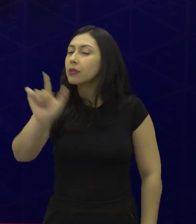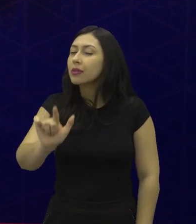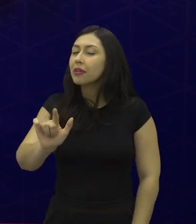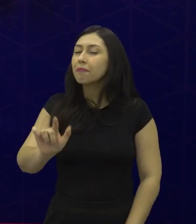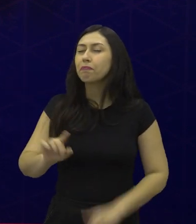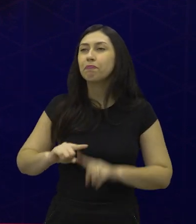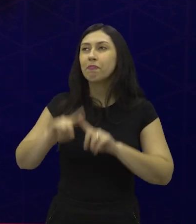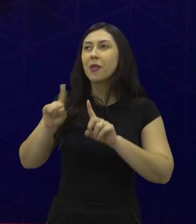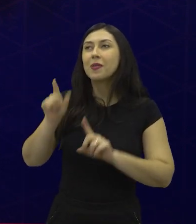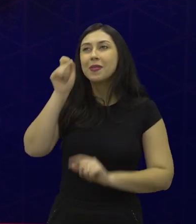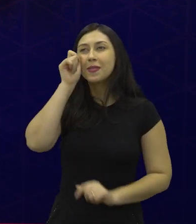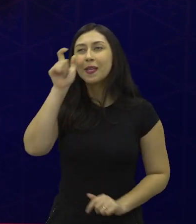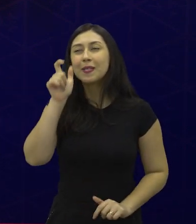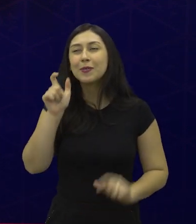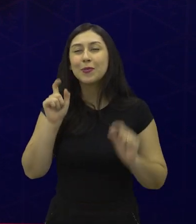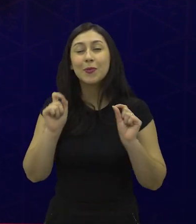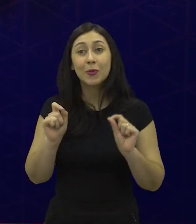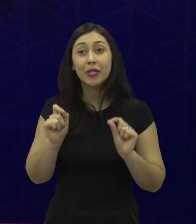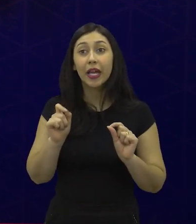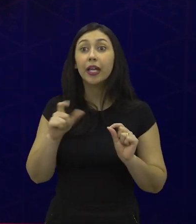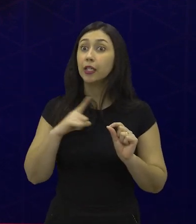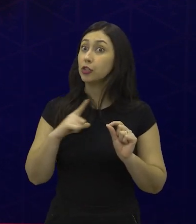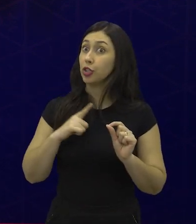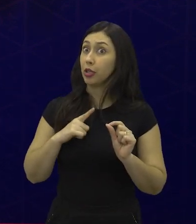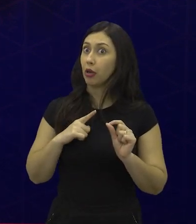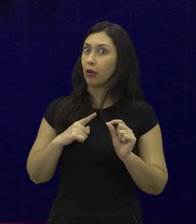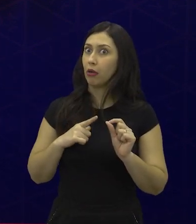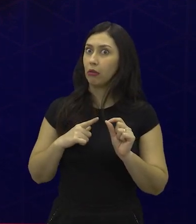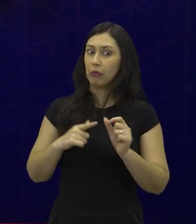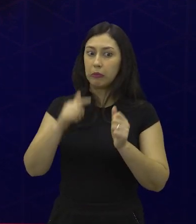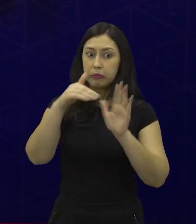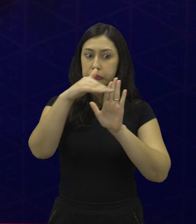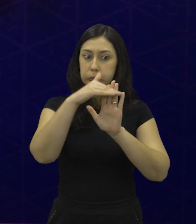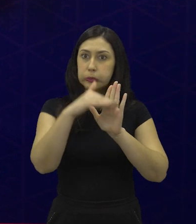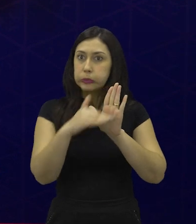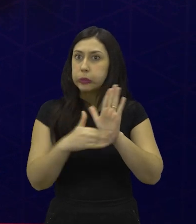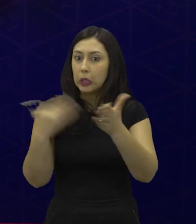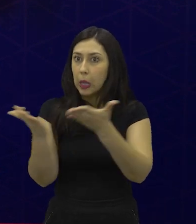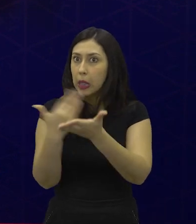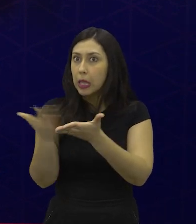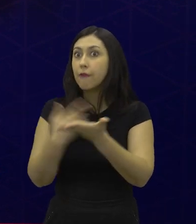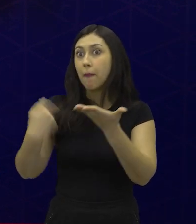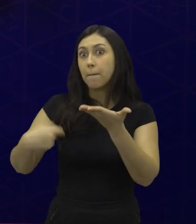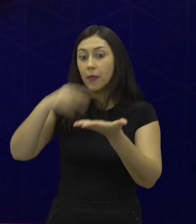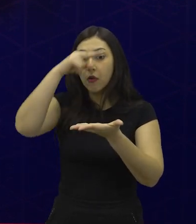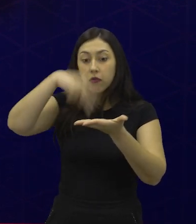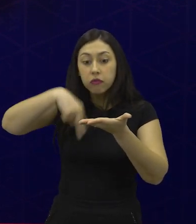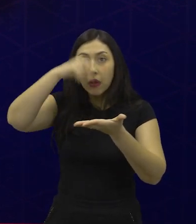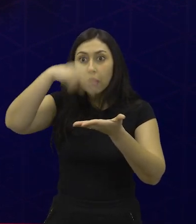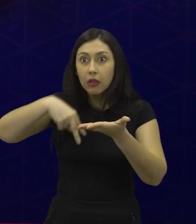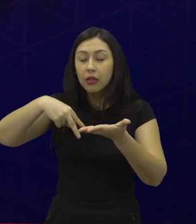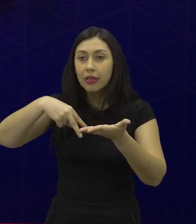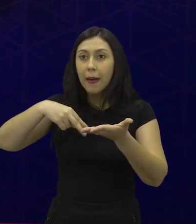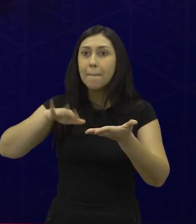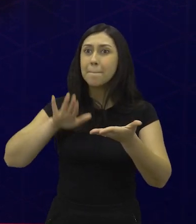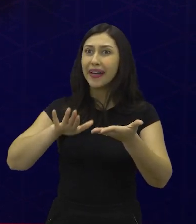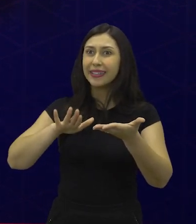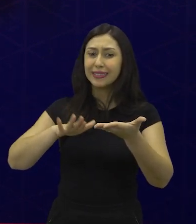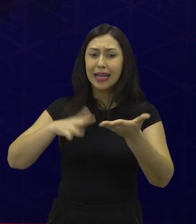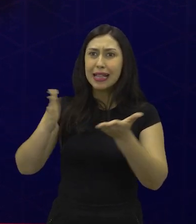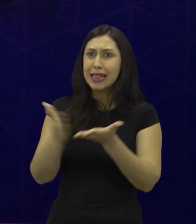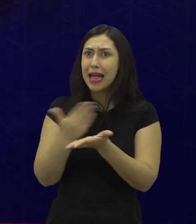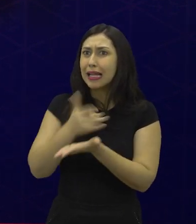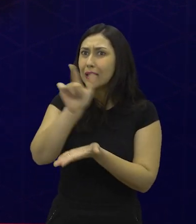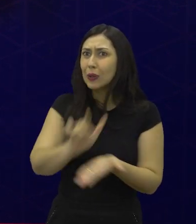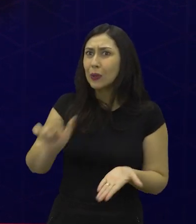muito interessante porque tinha as metas de leitura, a gente tinha que ler os grandes clássicos da literatura brasileira, e era